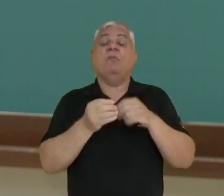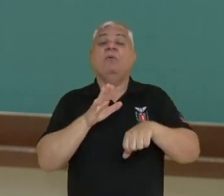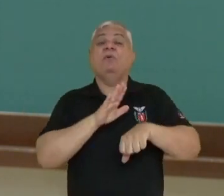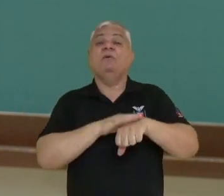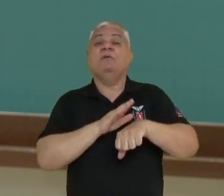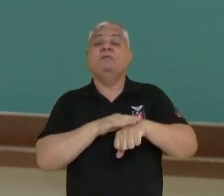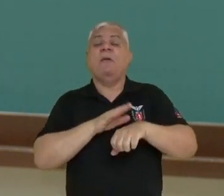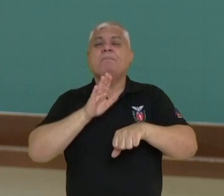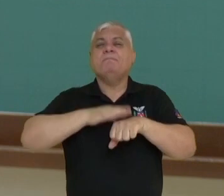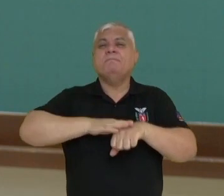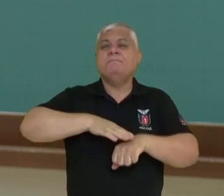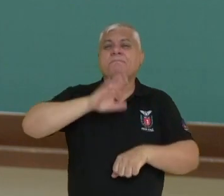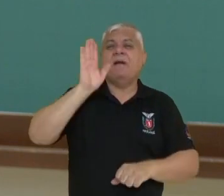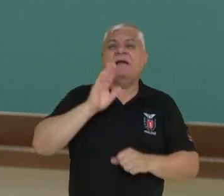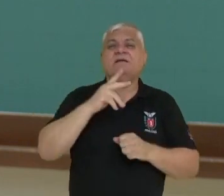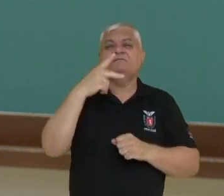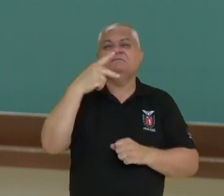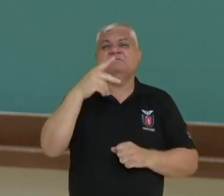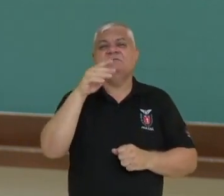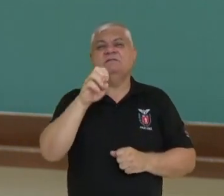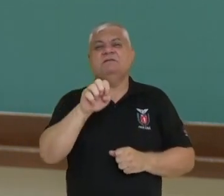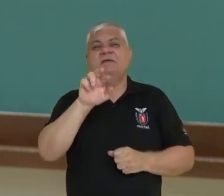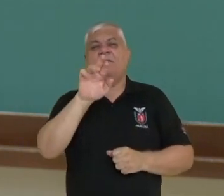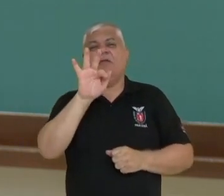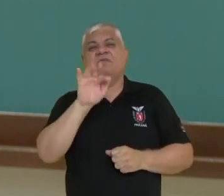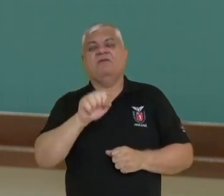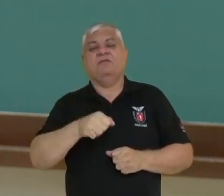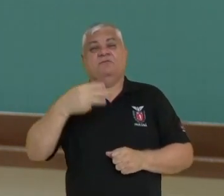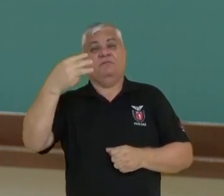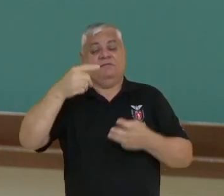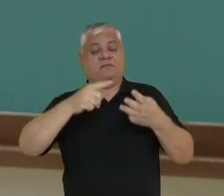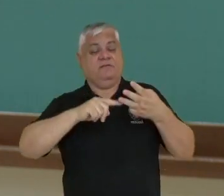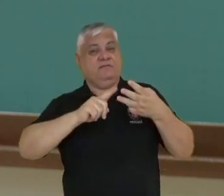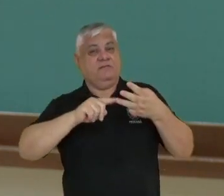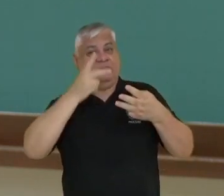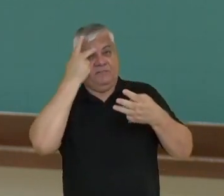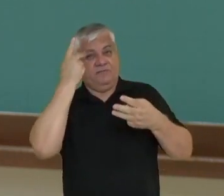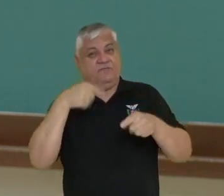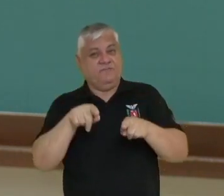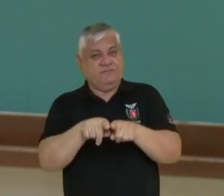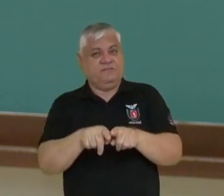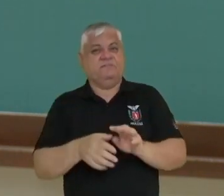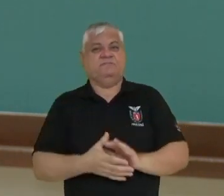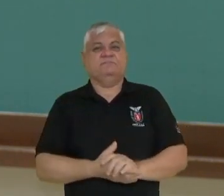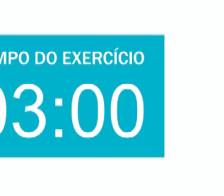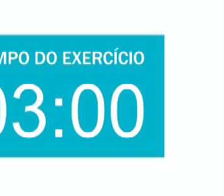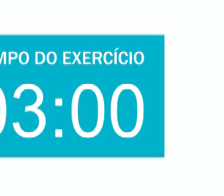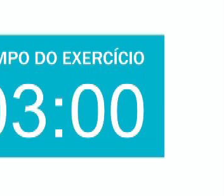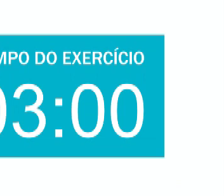pretérito mais que perfeito e a terceira pessoa do singular. Já voltamos.